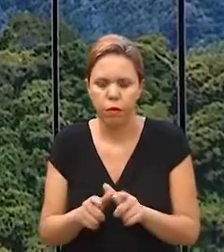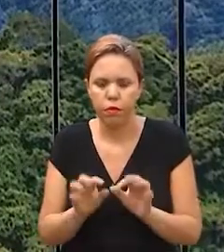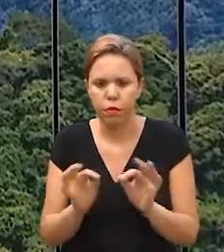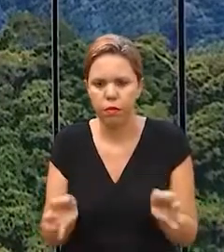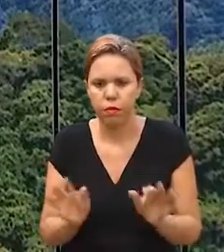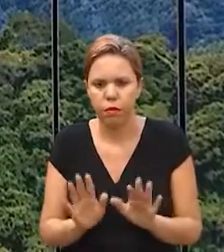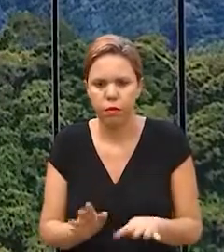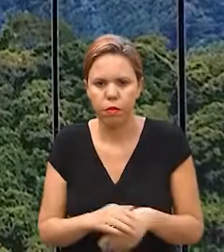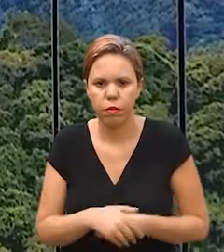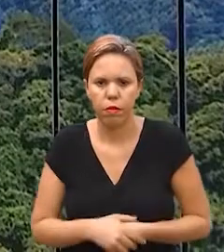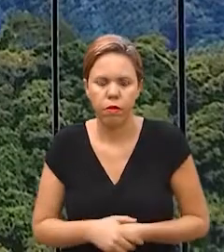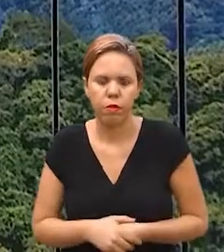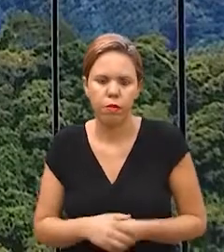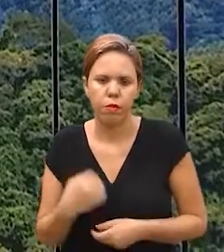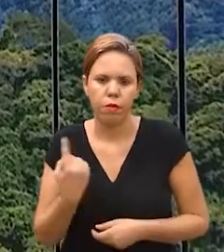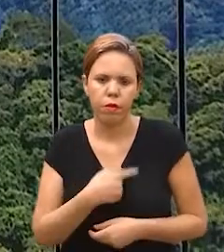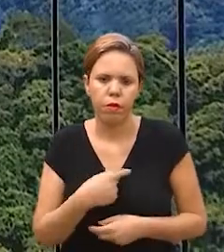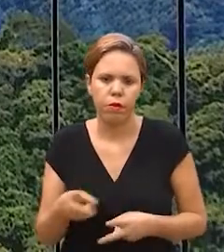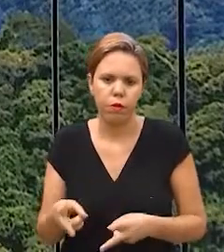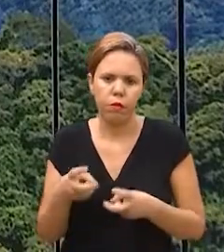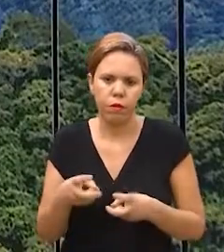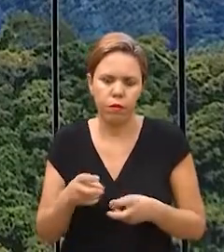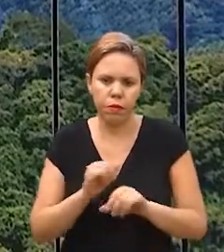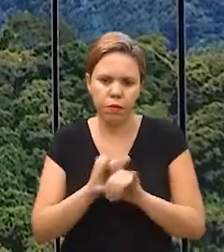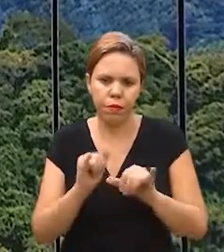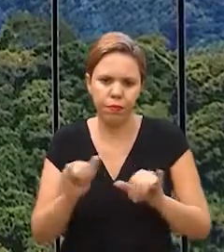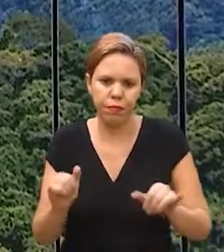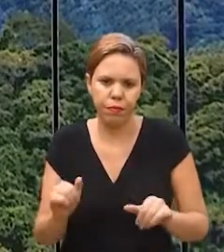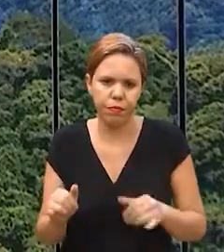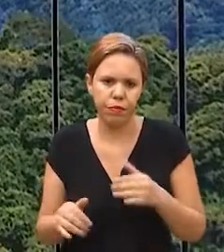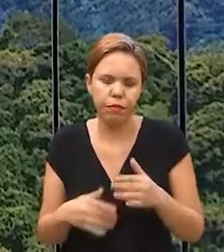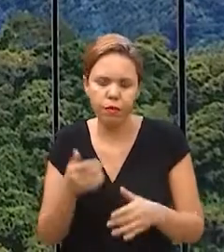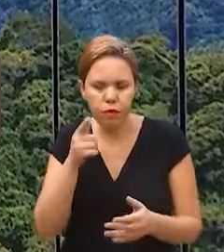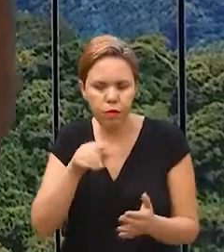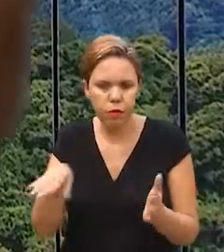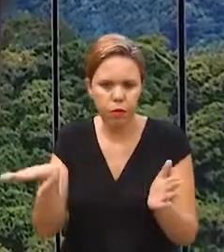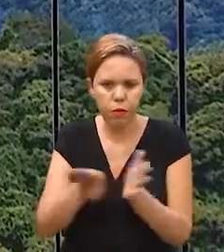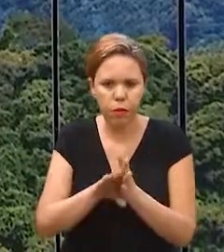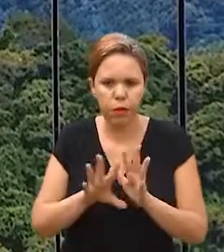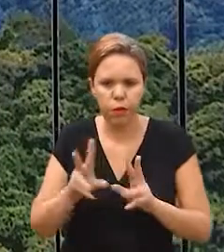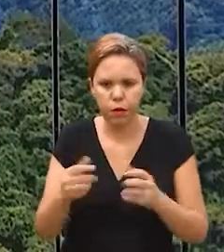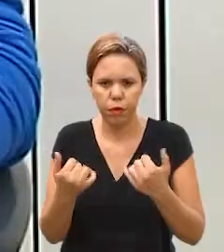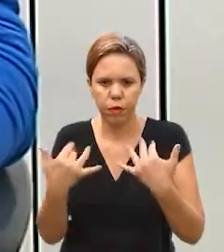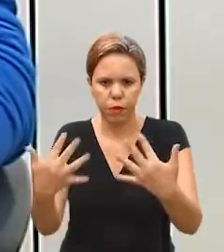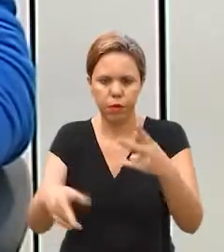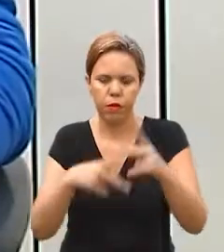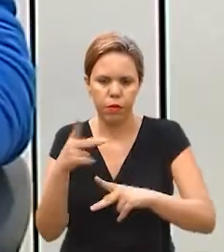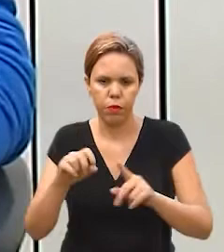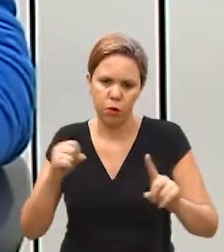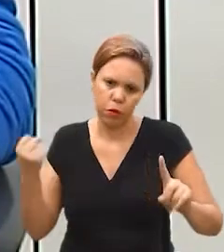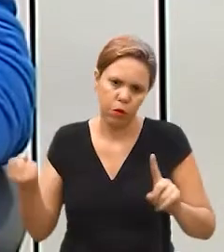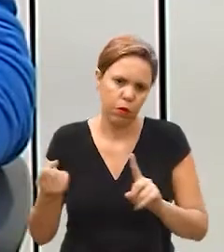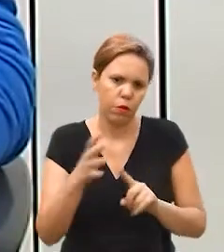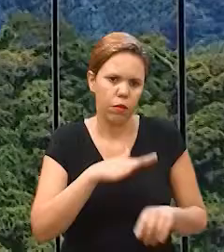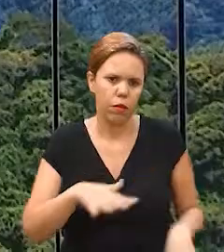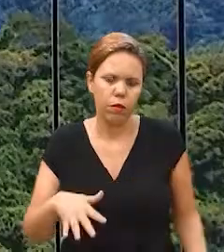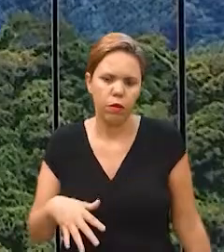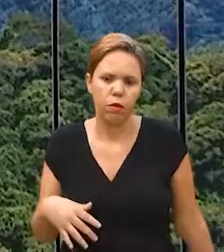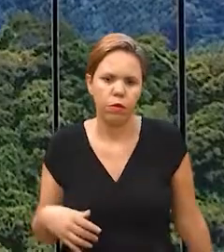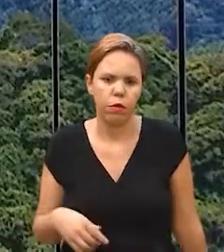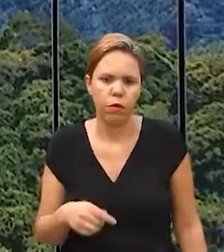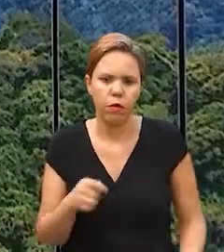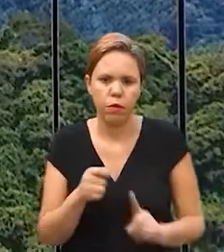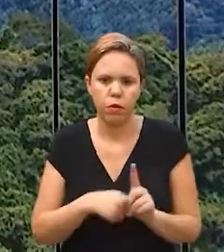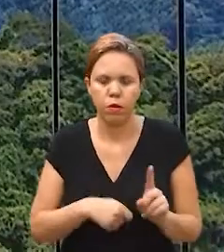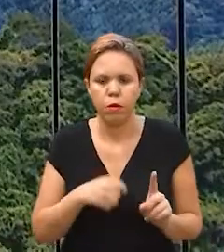aí nós percebemos que as campanhas elas não estavam alcançando o público, toda a sociedade. E o Fevereiro Violeta ele surgiu